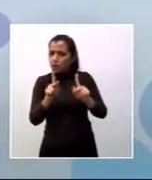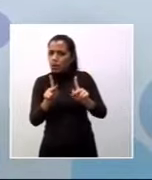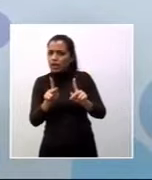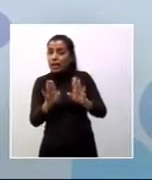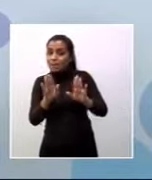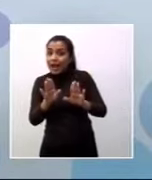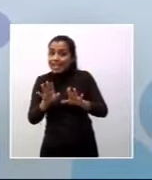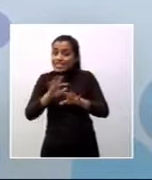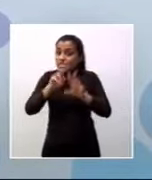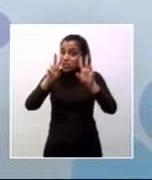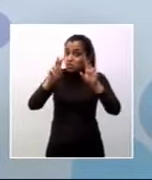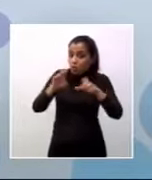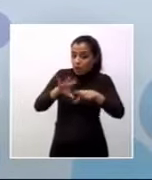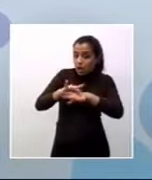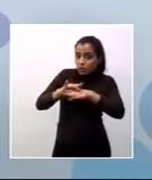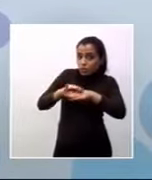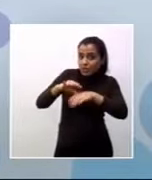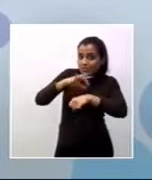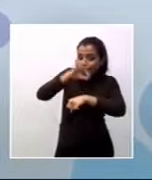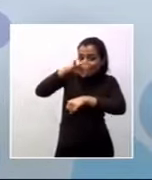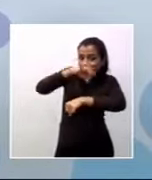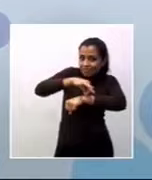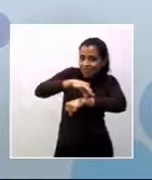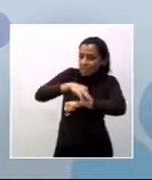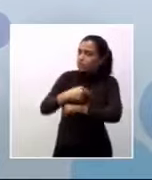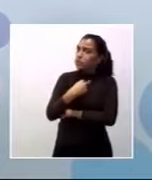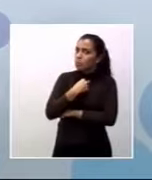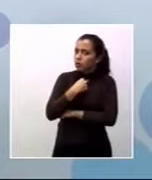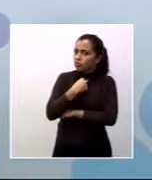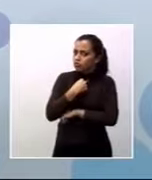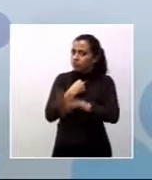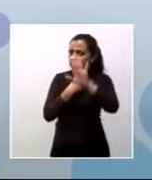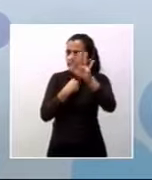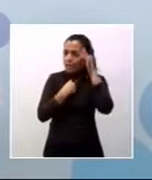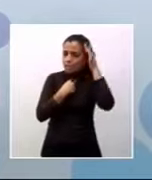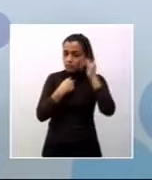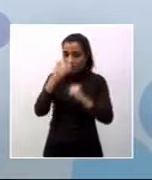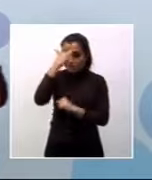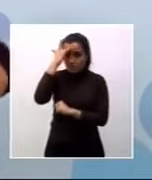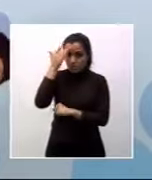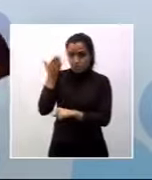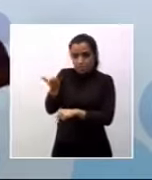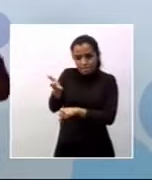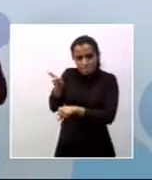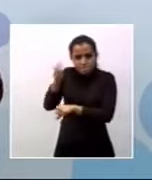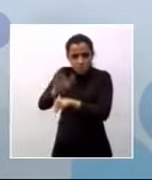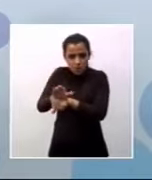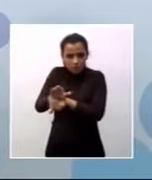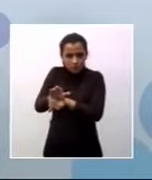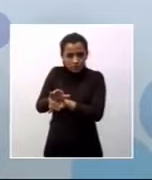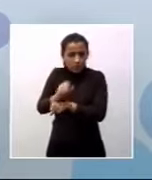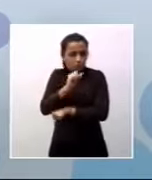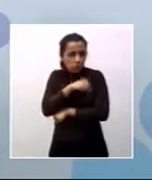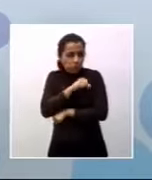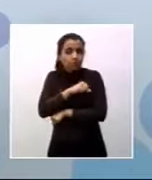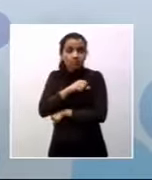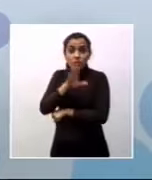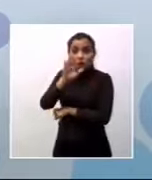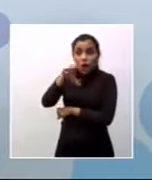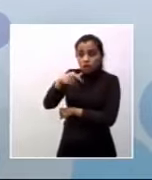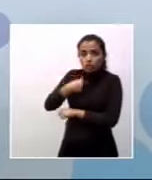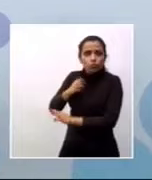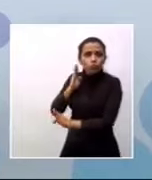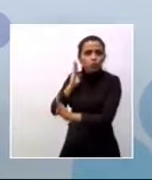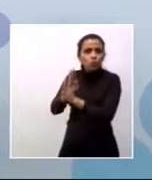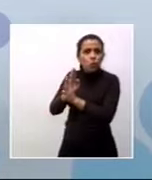remédio mas no caso da dengue não oi e a imagina alguém possa no site falando olha gente eu descobri que a solução para quem tem